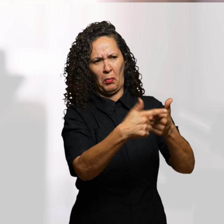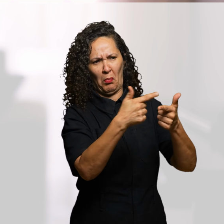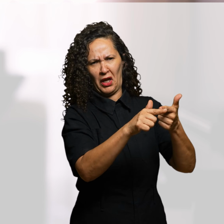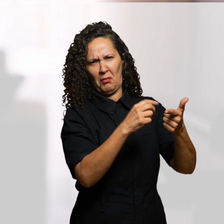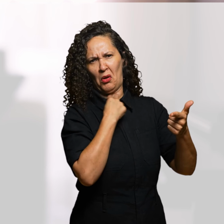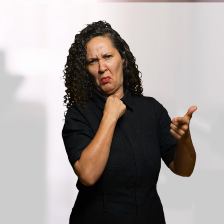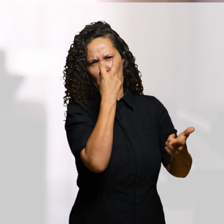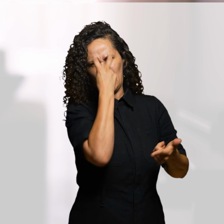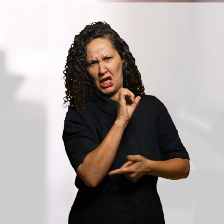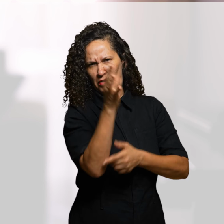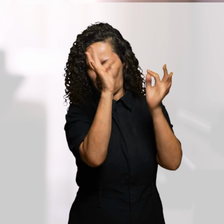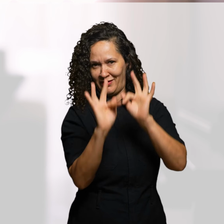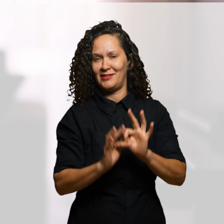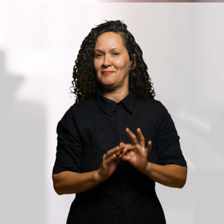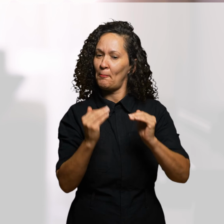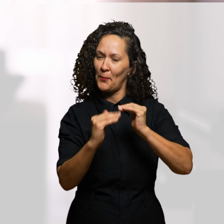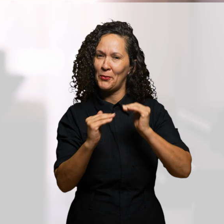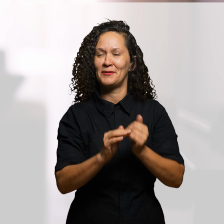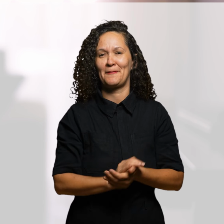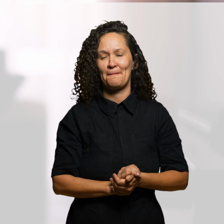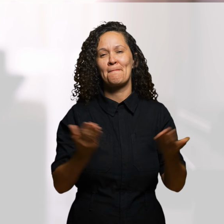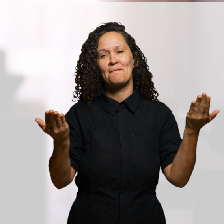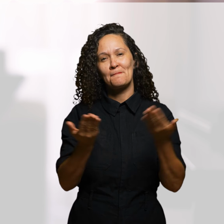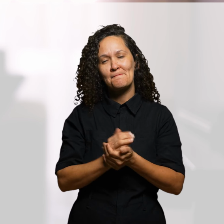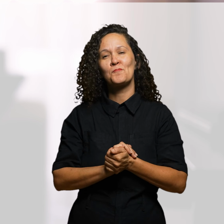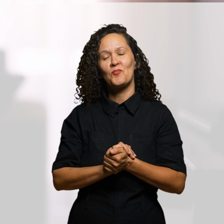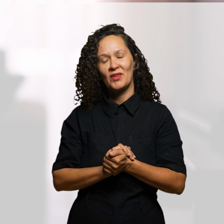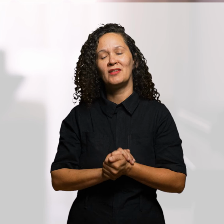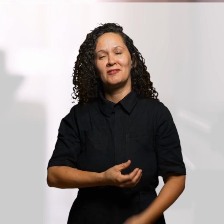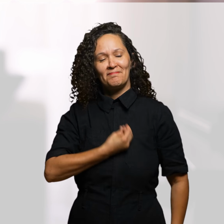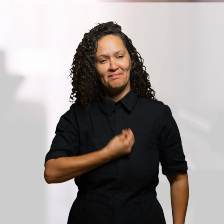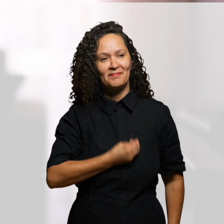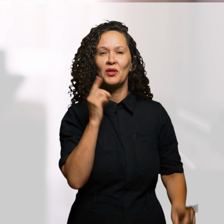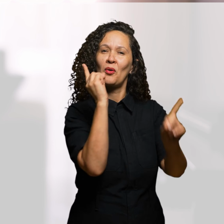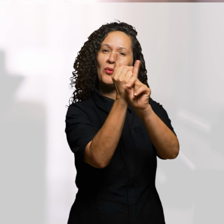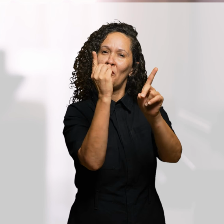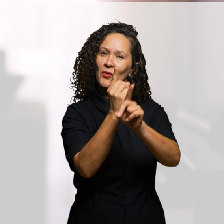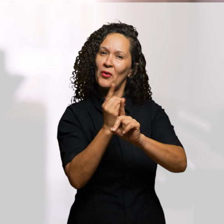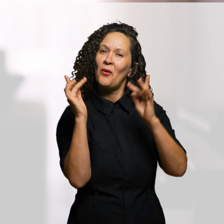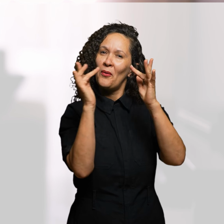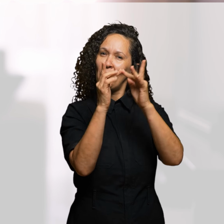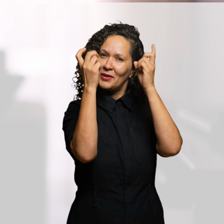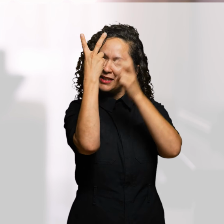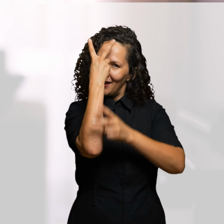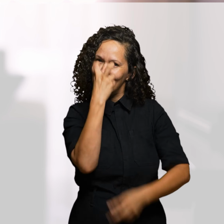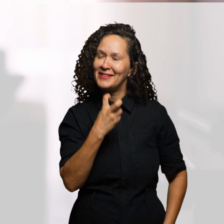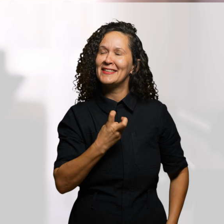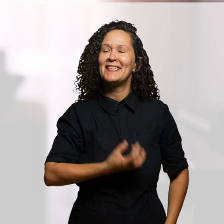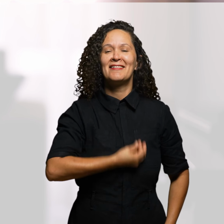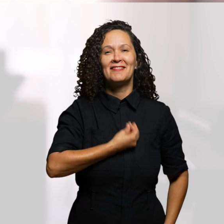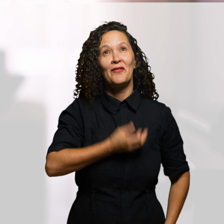era só cegueira. E aí depois, hoje eu falo que conviver com os cegos coloriu minha vida. Porque aí foi onde eu